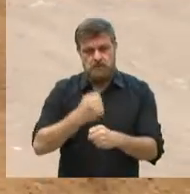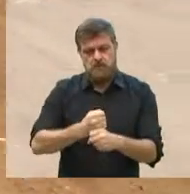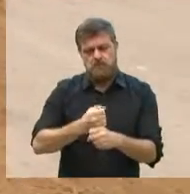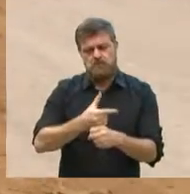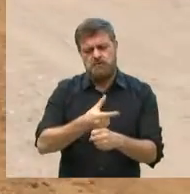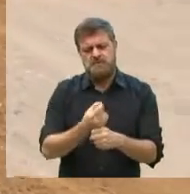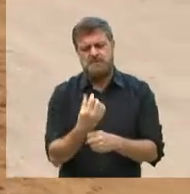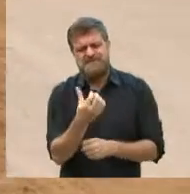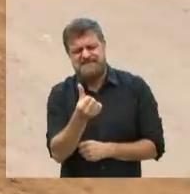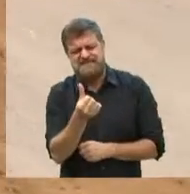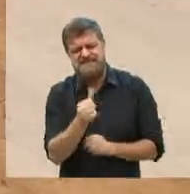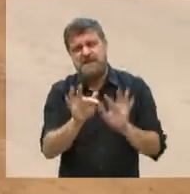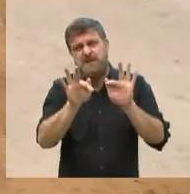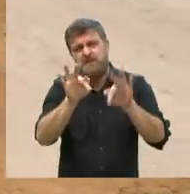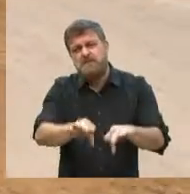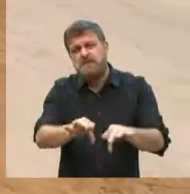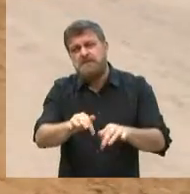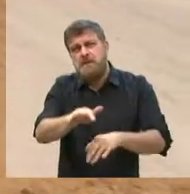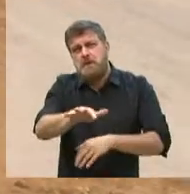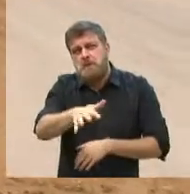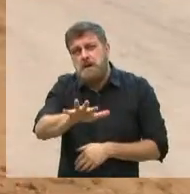2016, final de 2016,